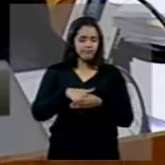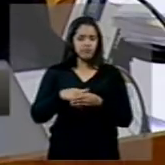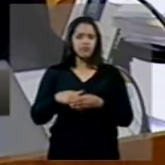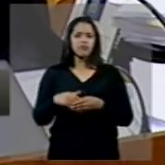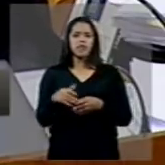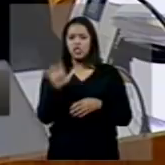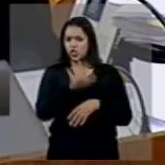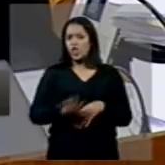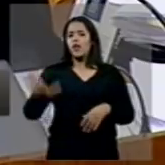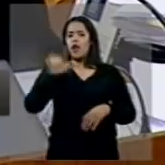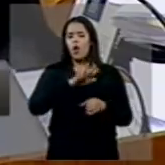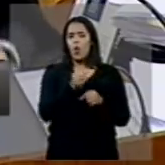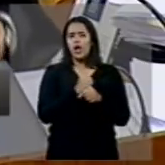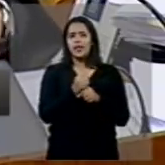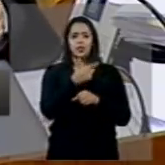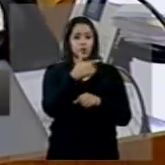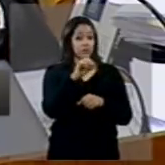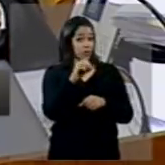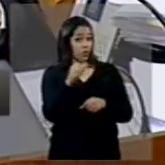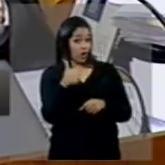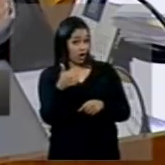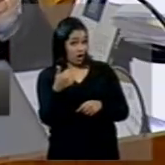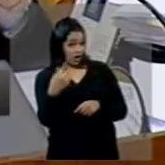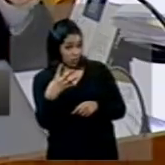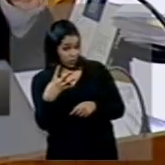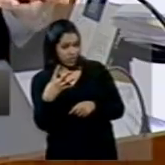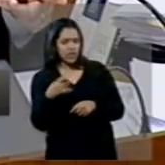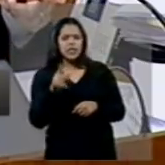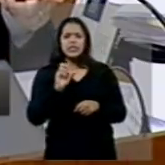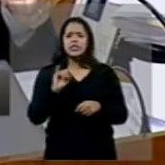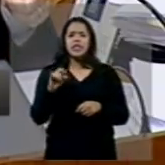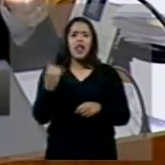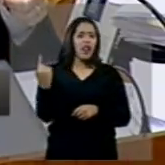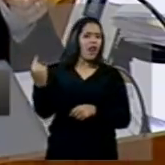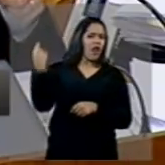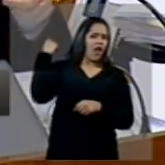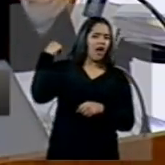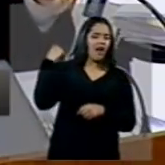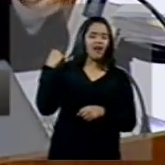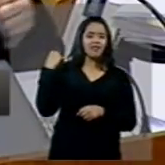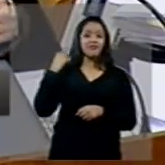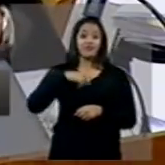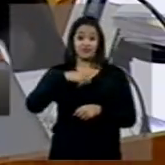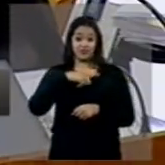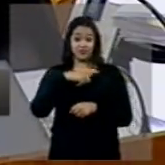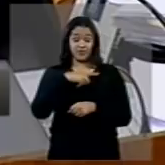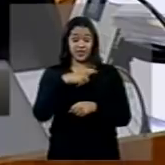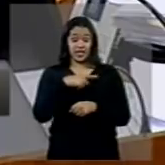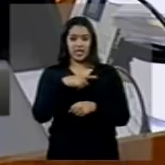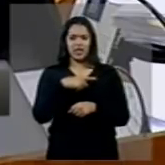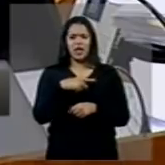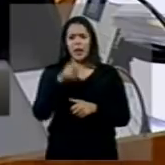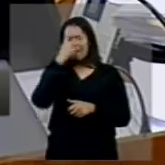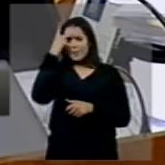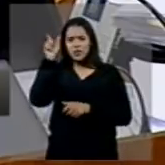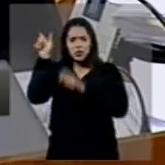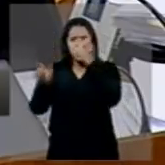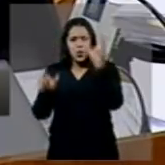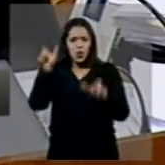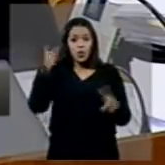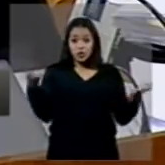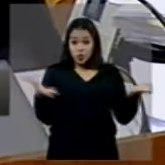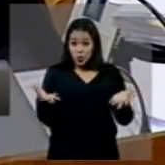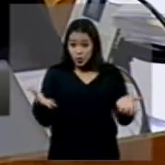eleições gerais de 2014, se tivéssemos lá o eleitorado de hoje, nós